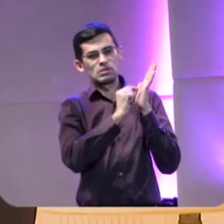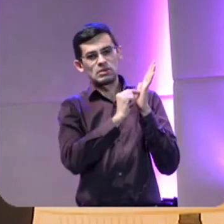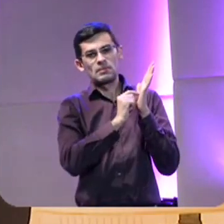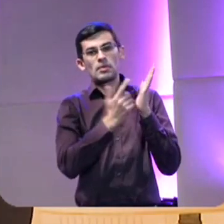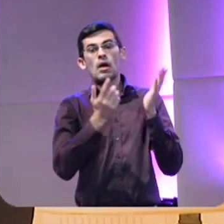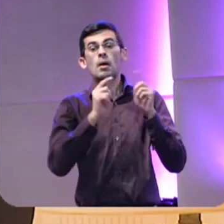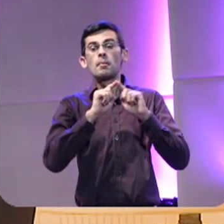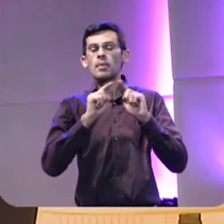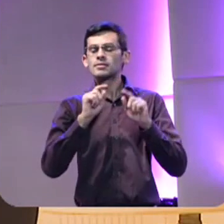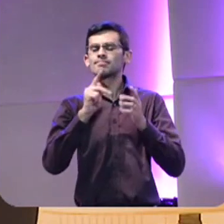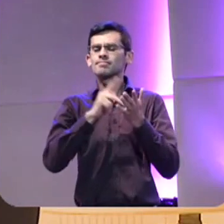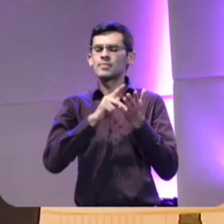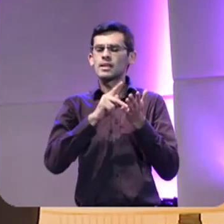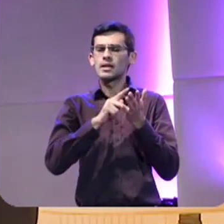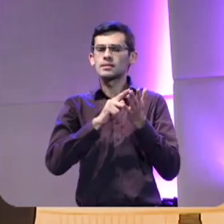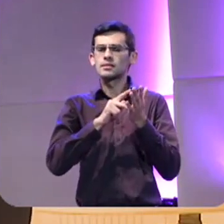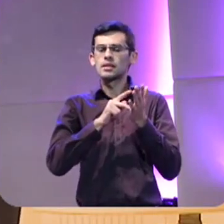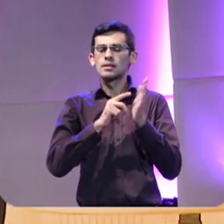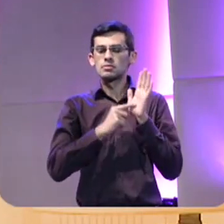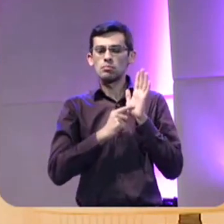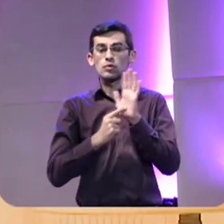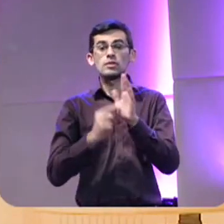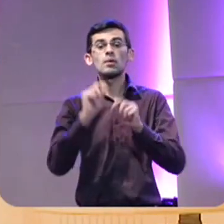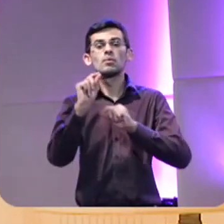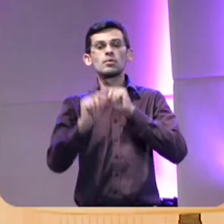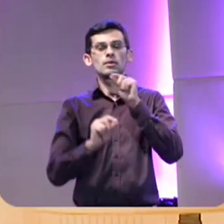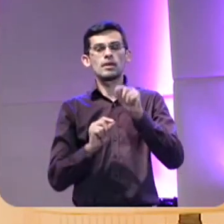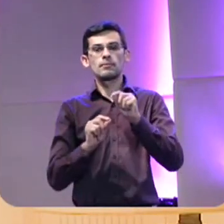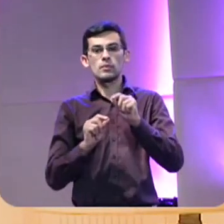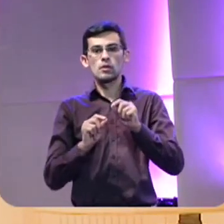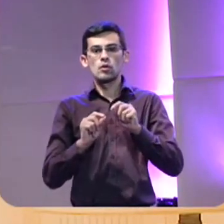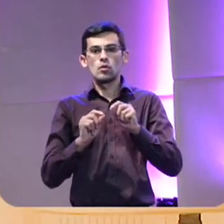meu texto aqui, essa expressão, porque